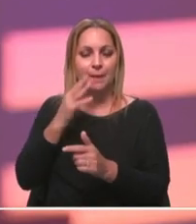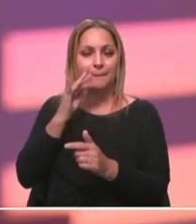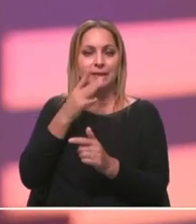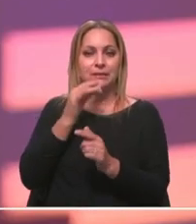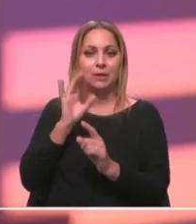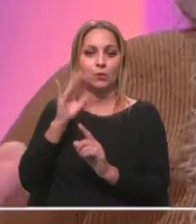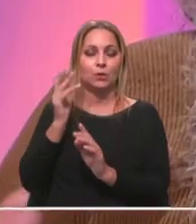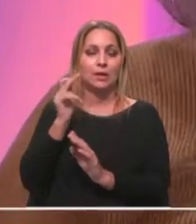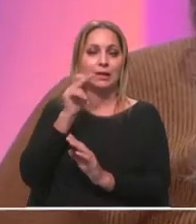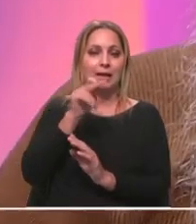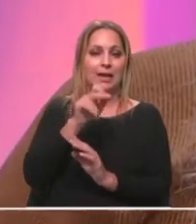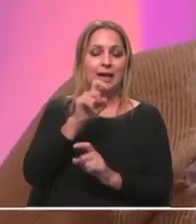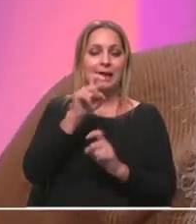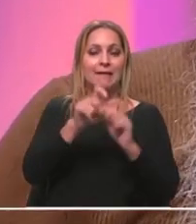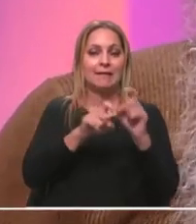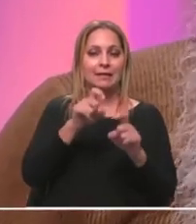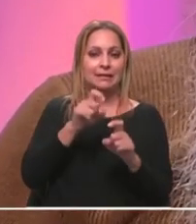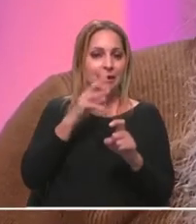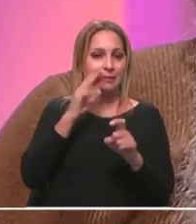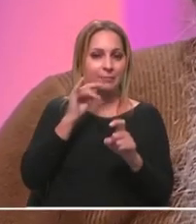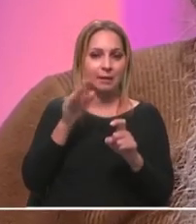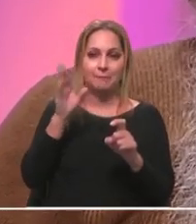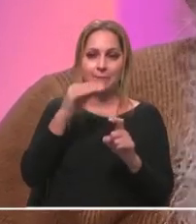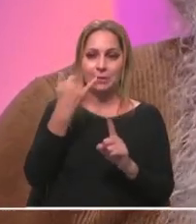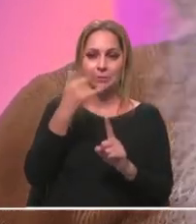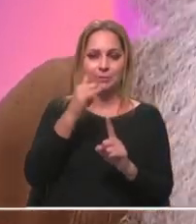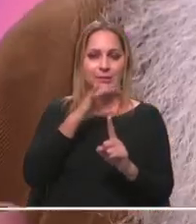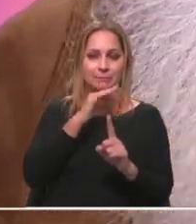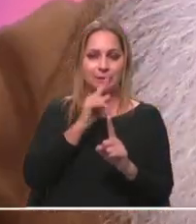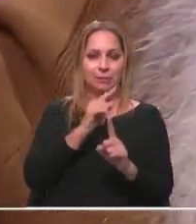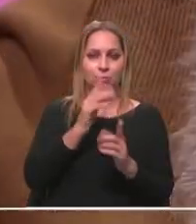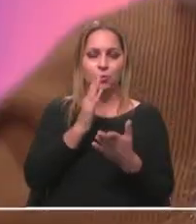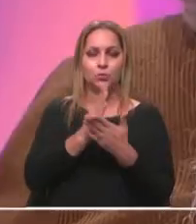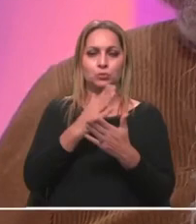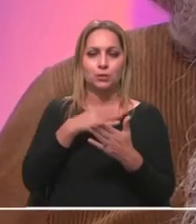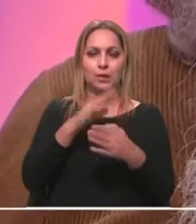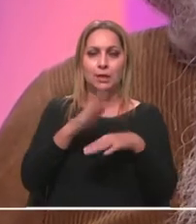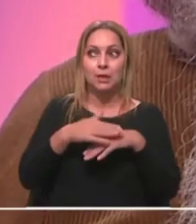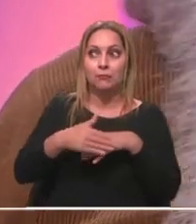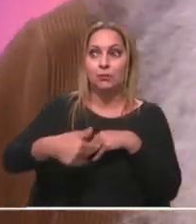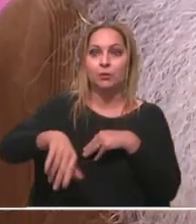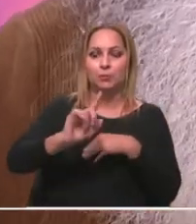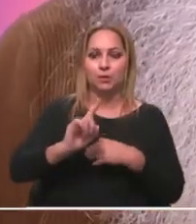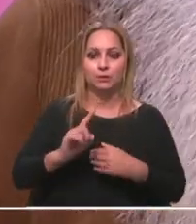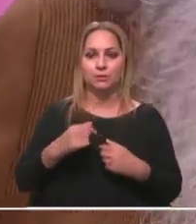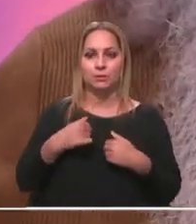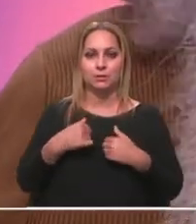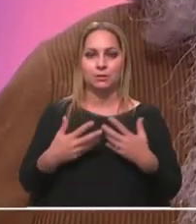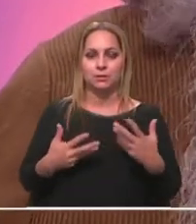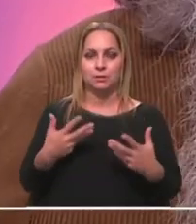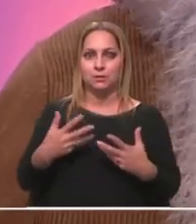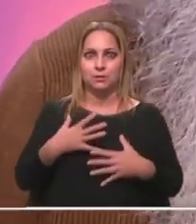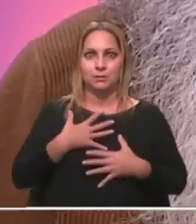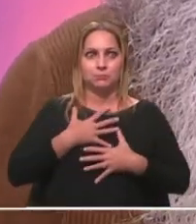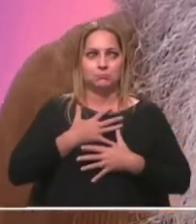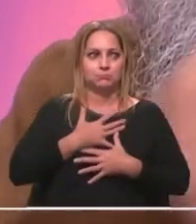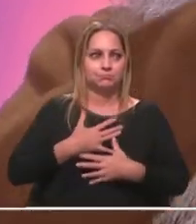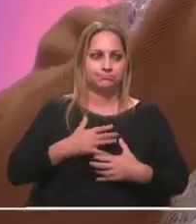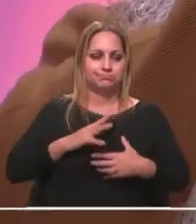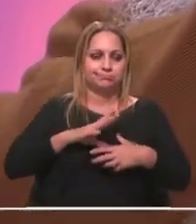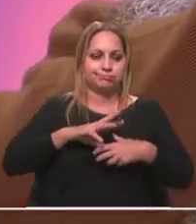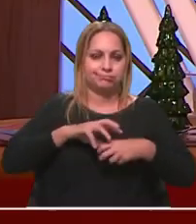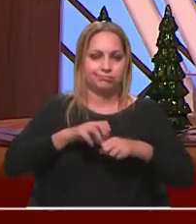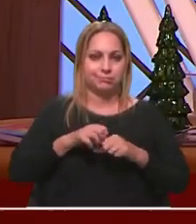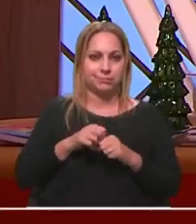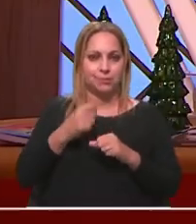casa ralha muito com o meu pai para não bater mais na minha mãe eu só quero isso e vir Costa e foi-se embora eu fico dilacerado não é